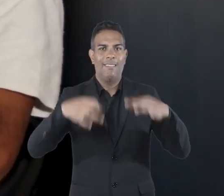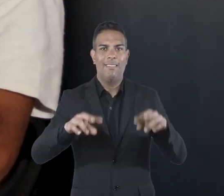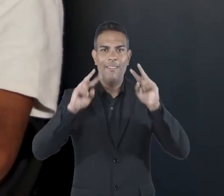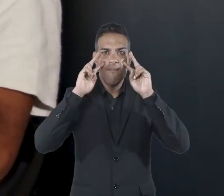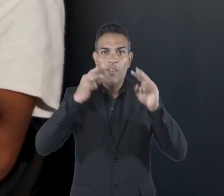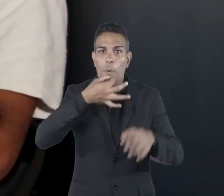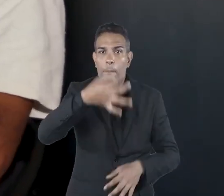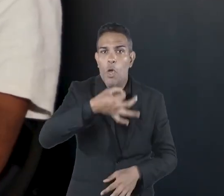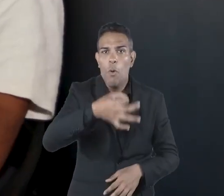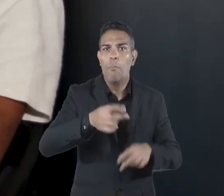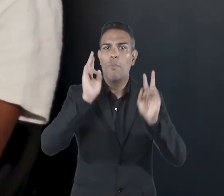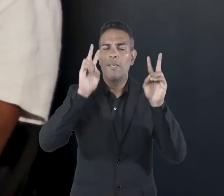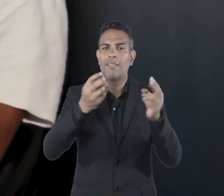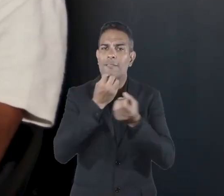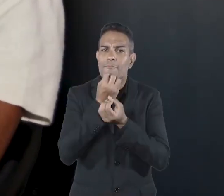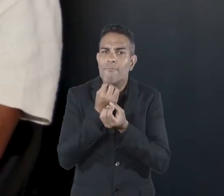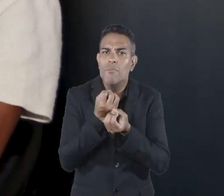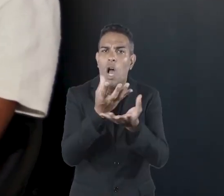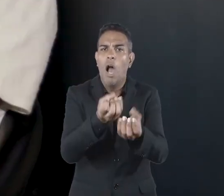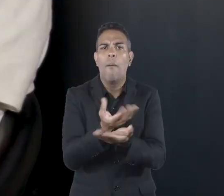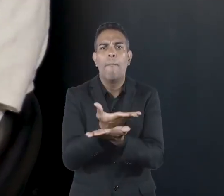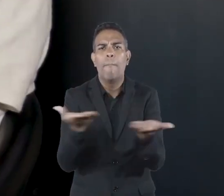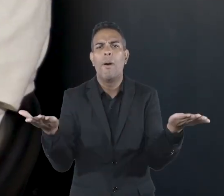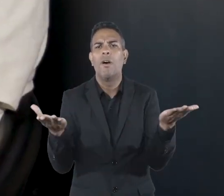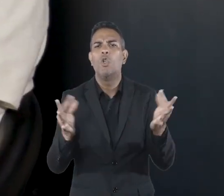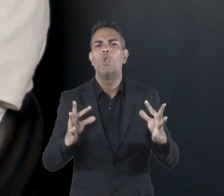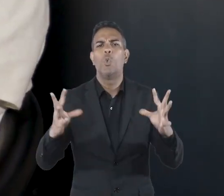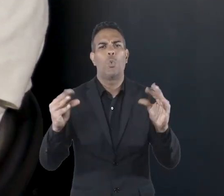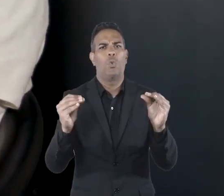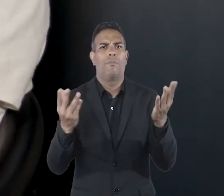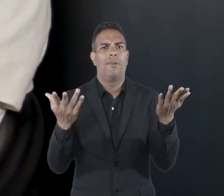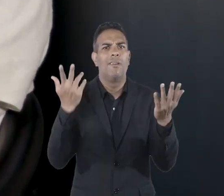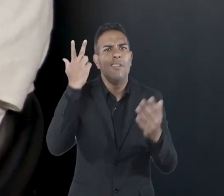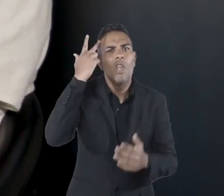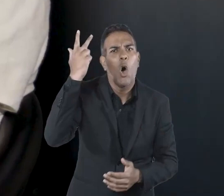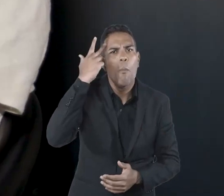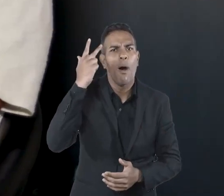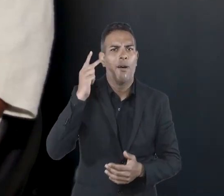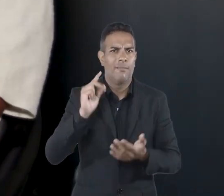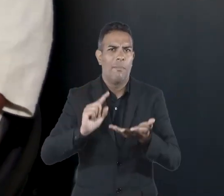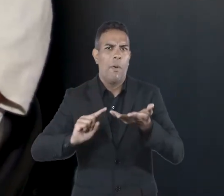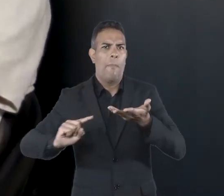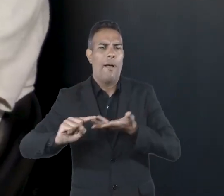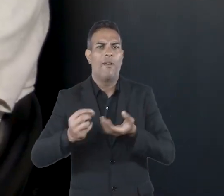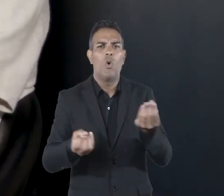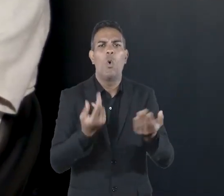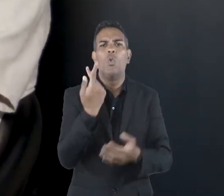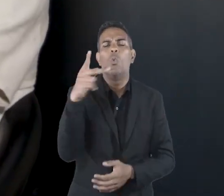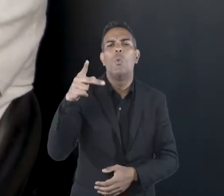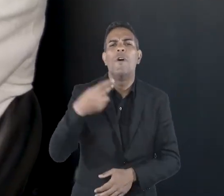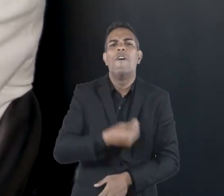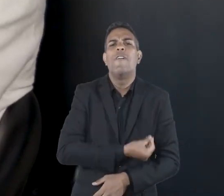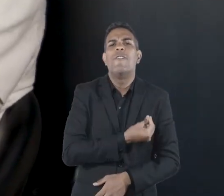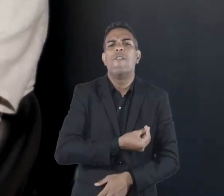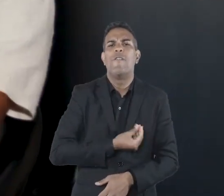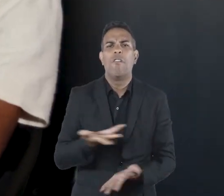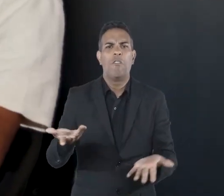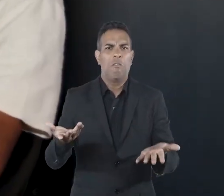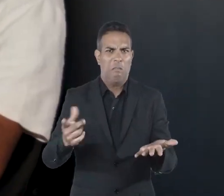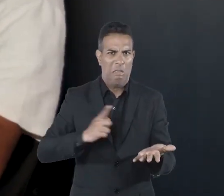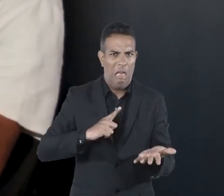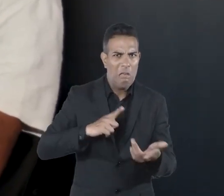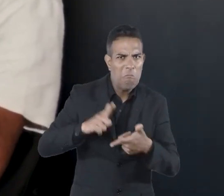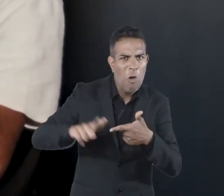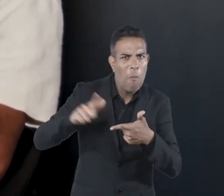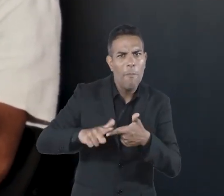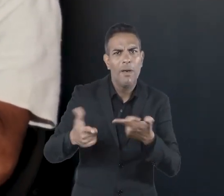passo eu passo a minha opinião, mas eu falo, essa é a minha opinião, mas eu tento sempre passar algo o mais comum possível, de vários pontos.